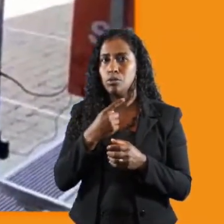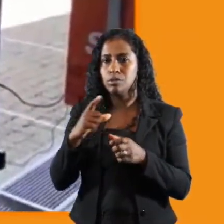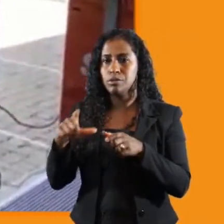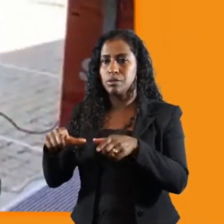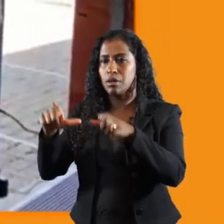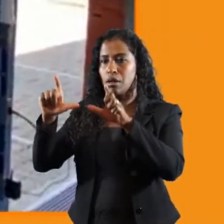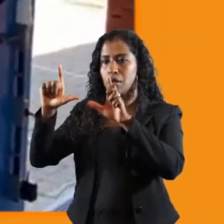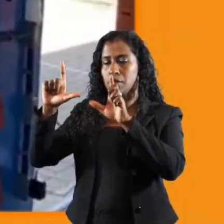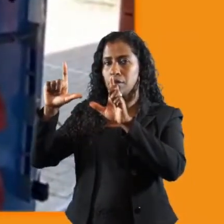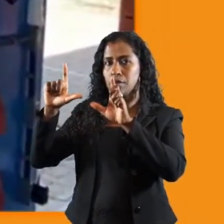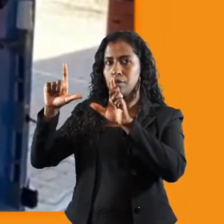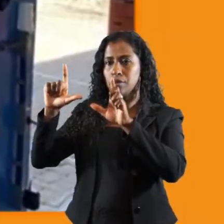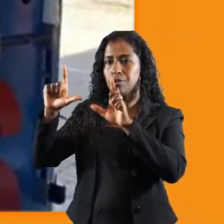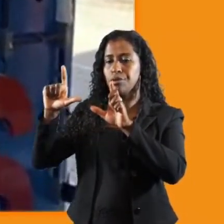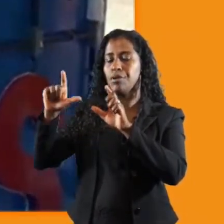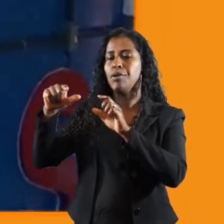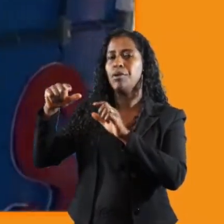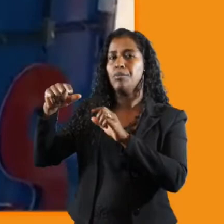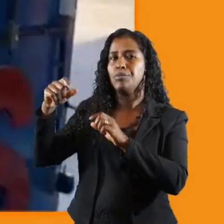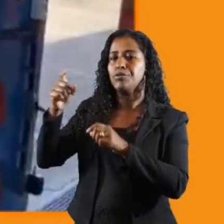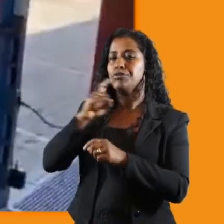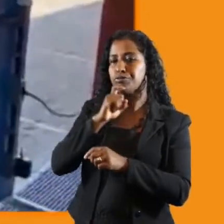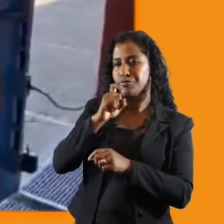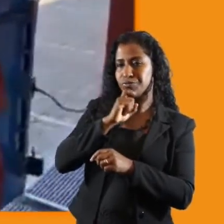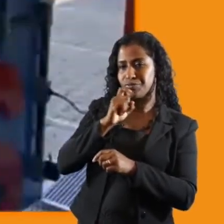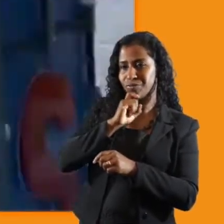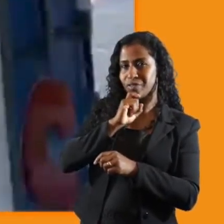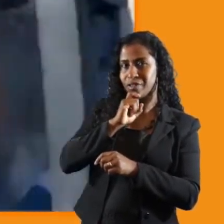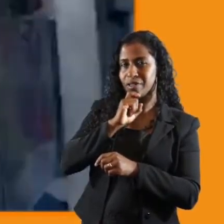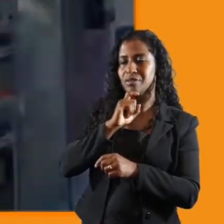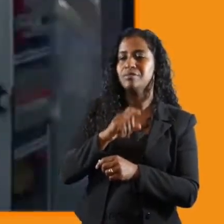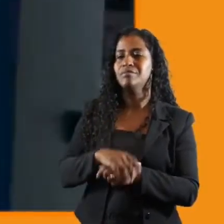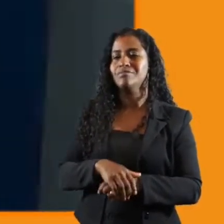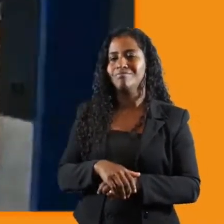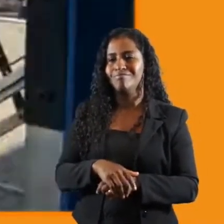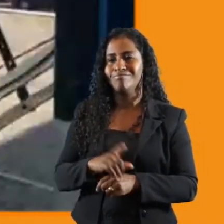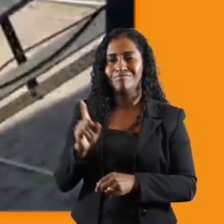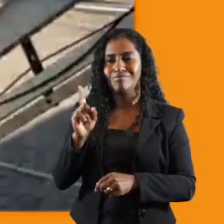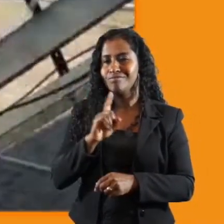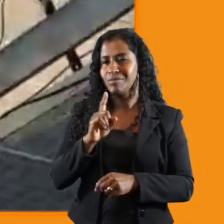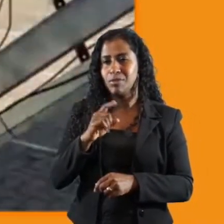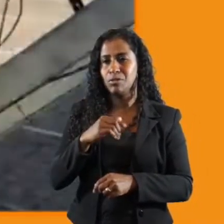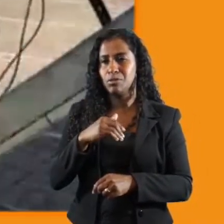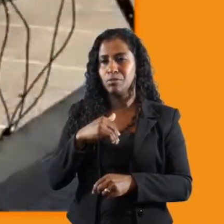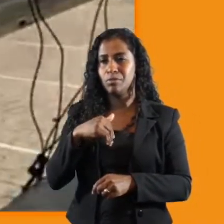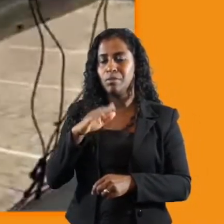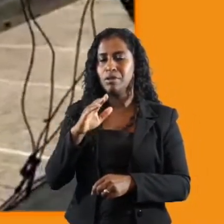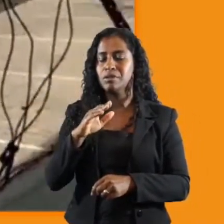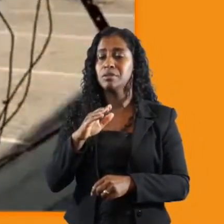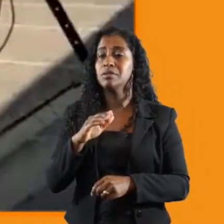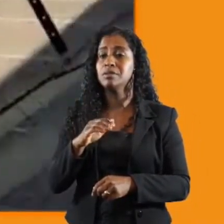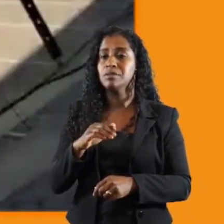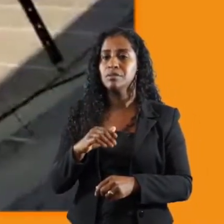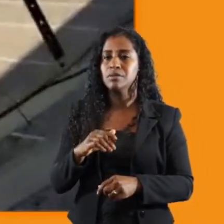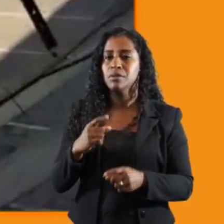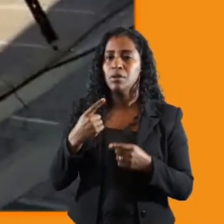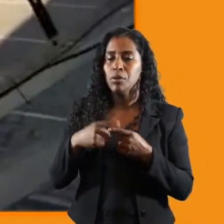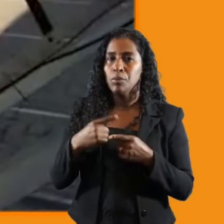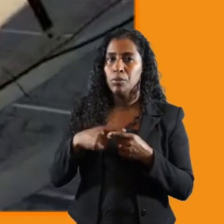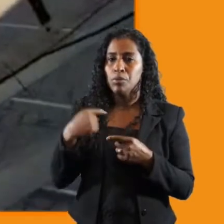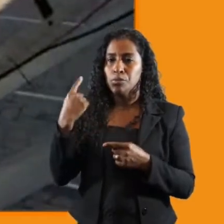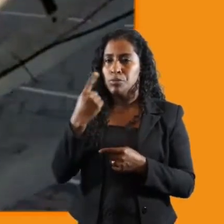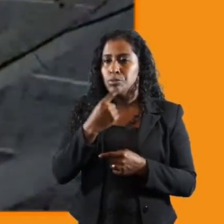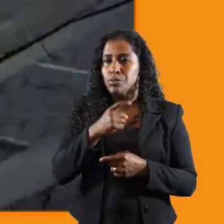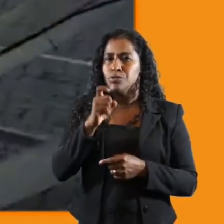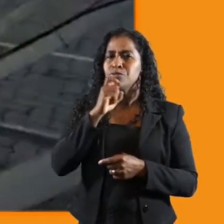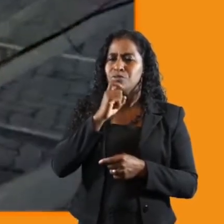o inverno. E não para o melhor índice de eficiência. Por quê? Porque no nosso inverno no Rio Grande do Sul ele é